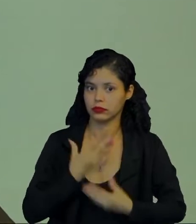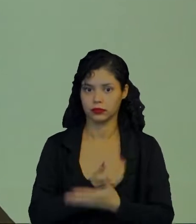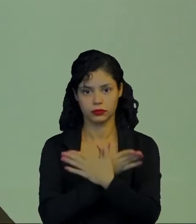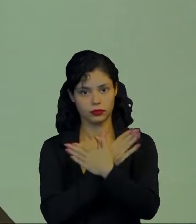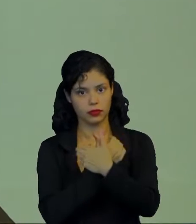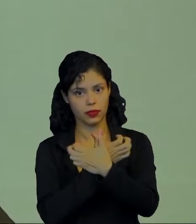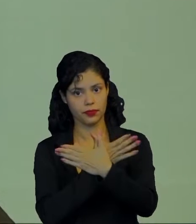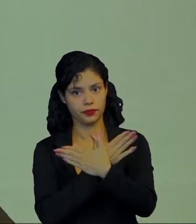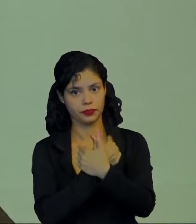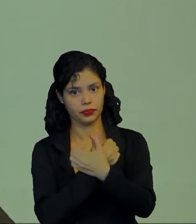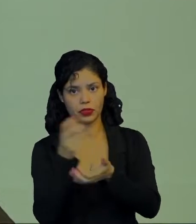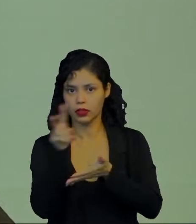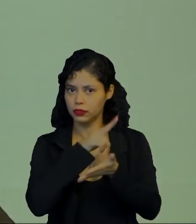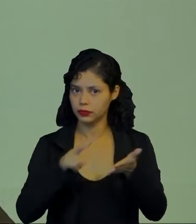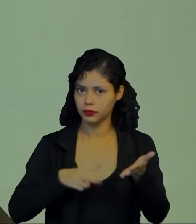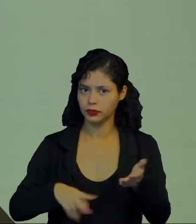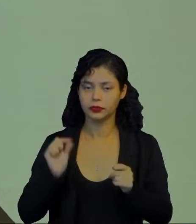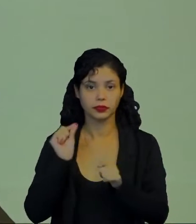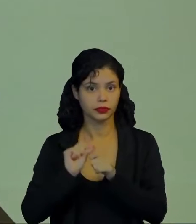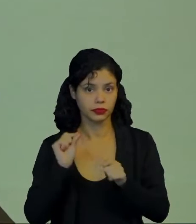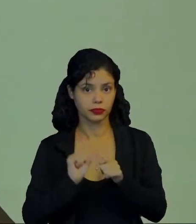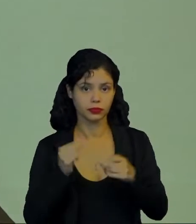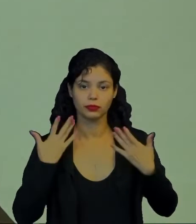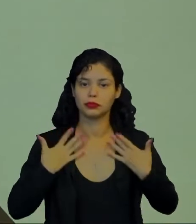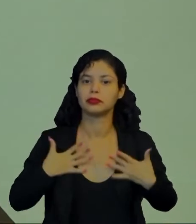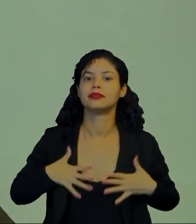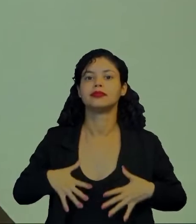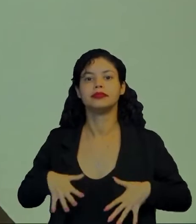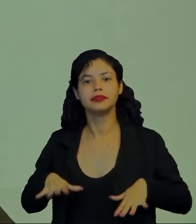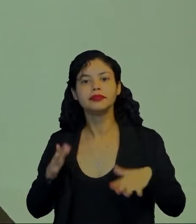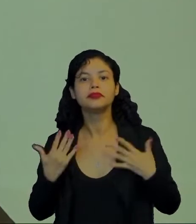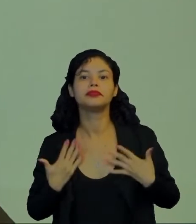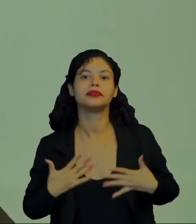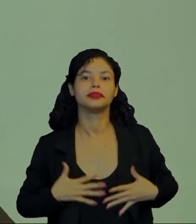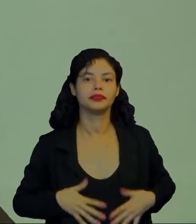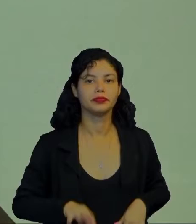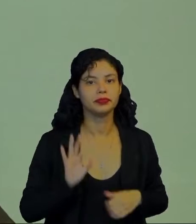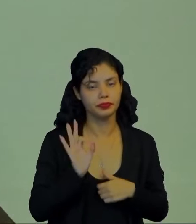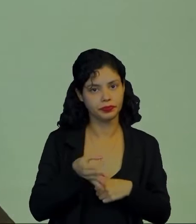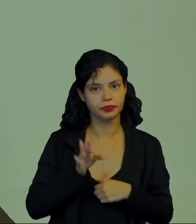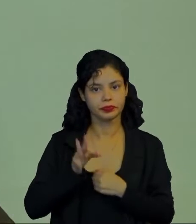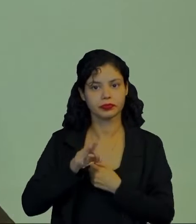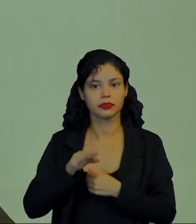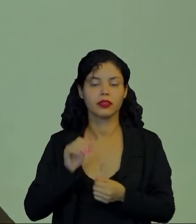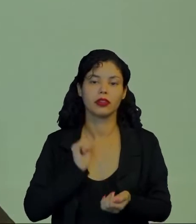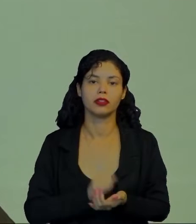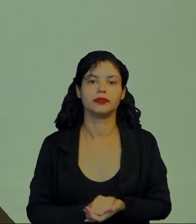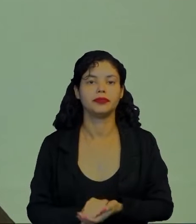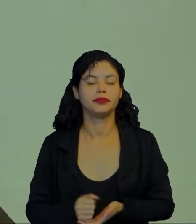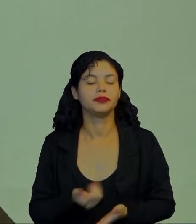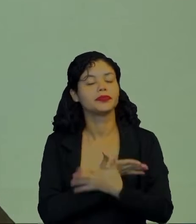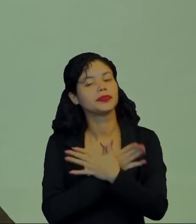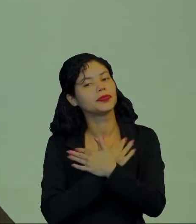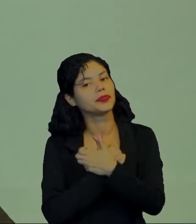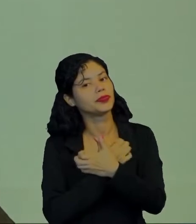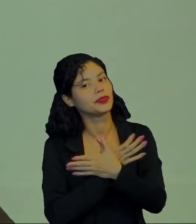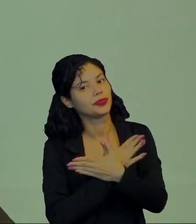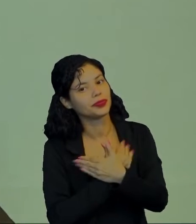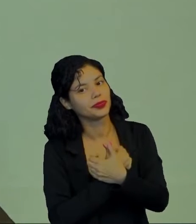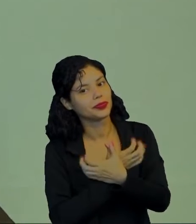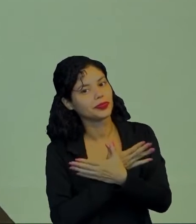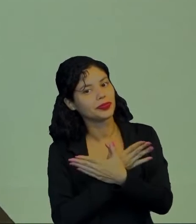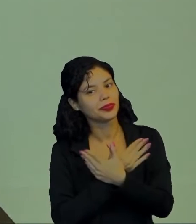borboletas a leitura foi feita com calma, certo? As